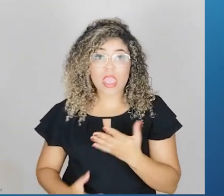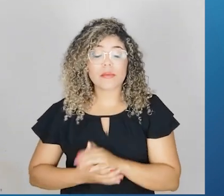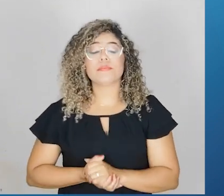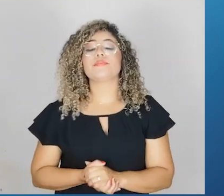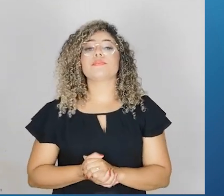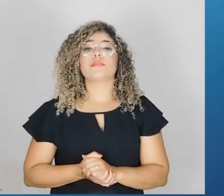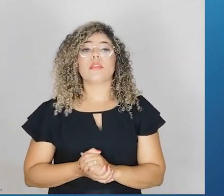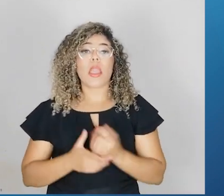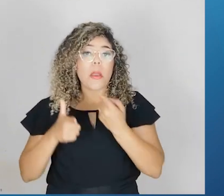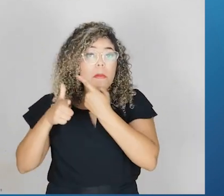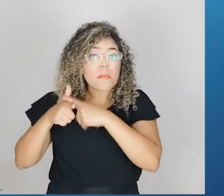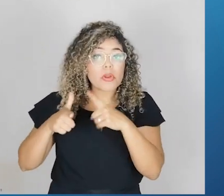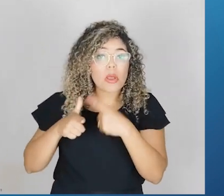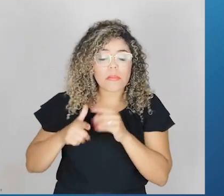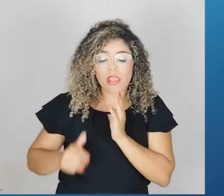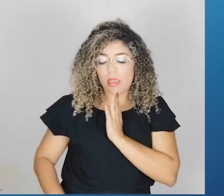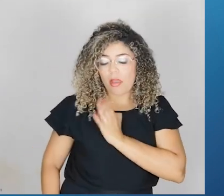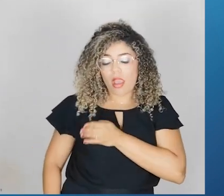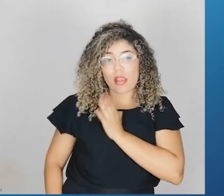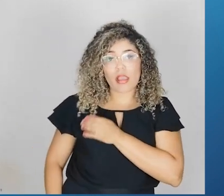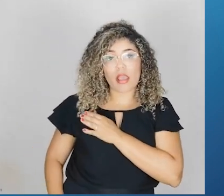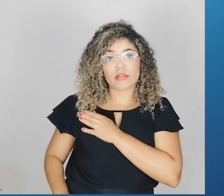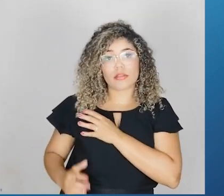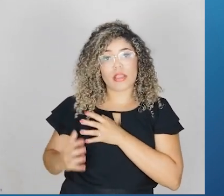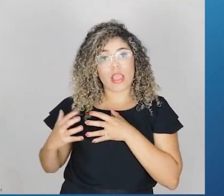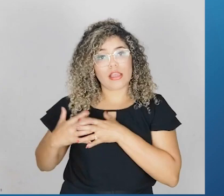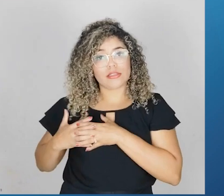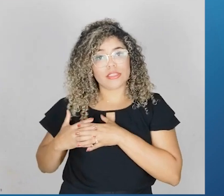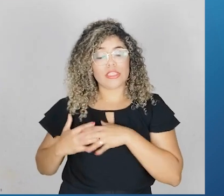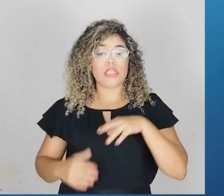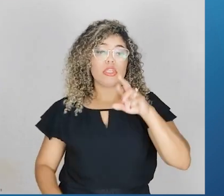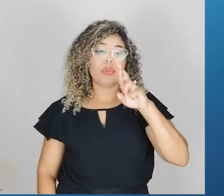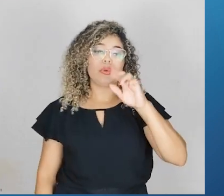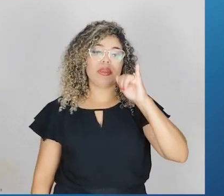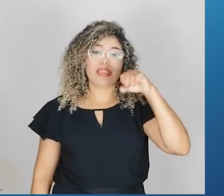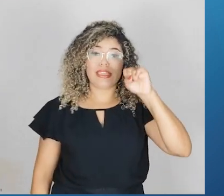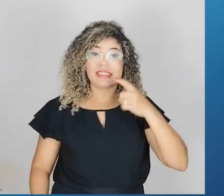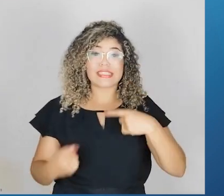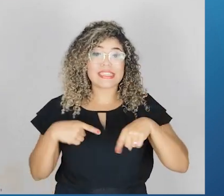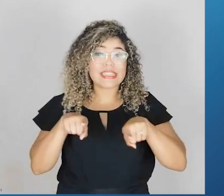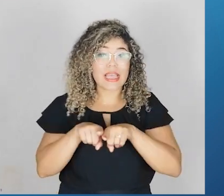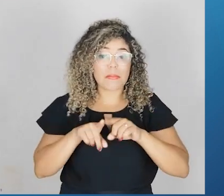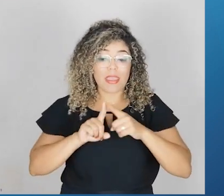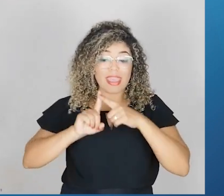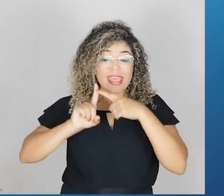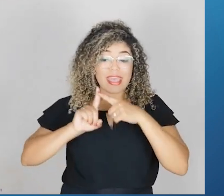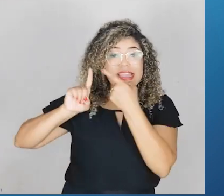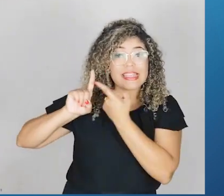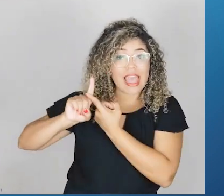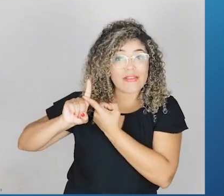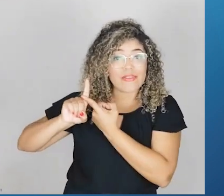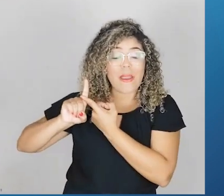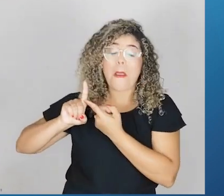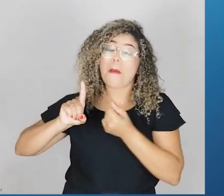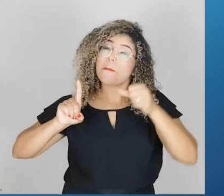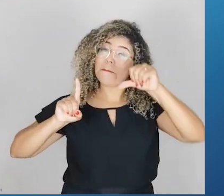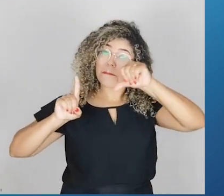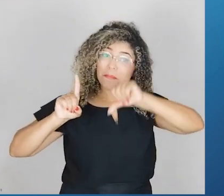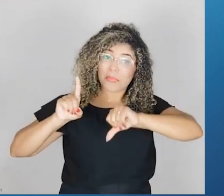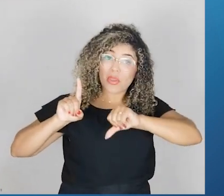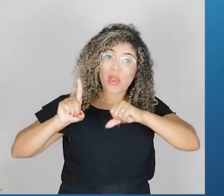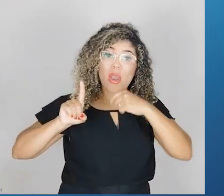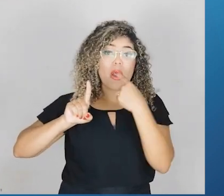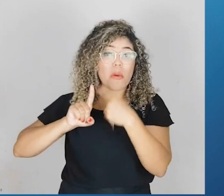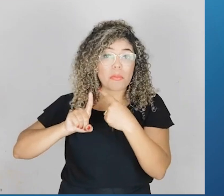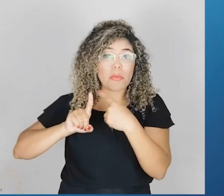raciocínio, problemas de coração e mau funcionamento dos rins. Na gravidez, as drogas são ainda um perigo maior. Os efeitos